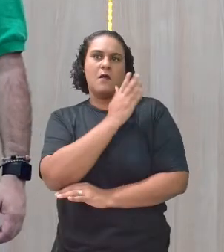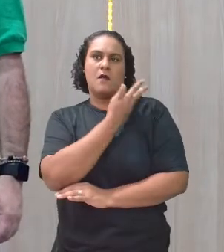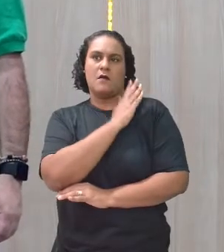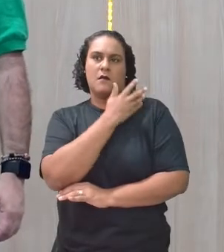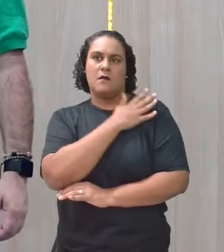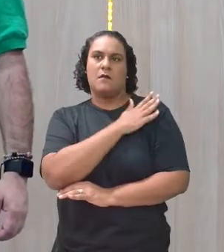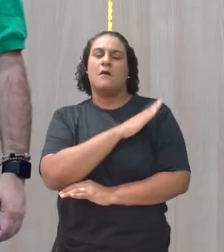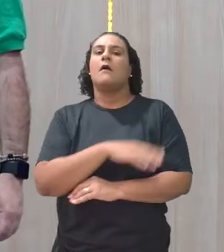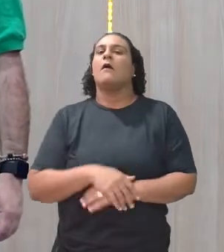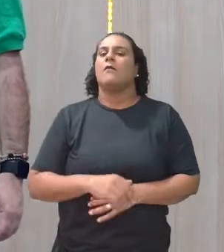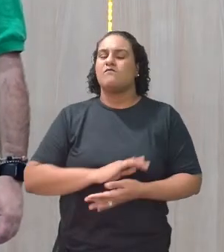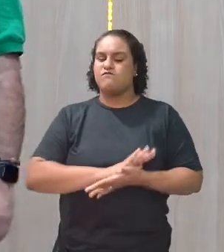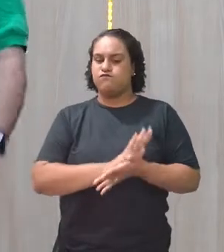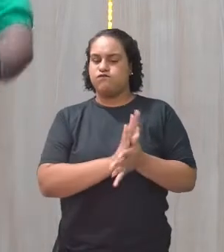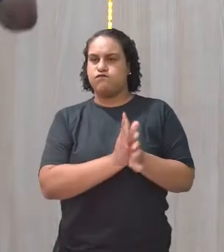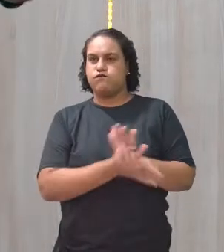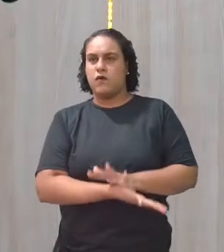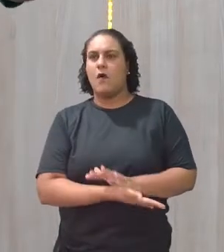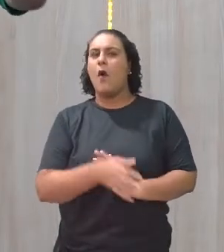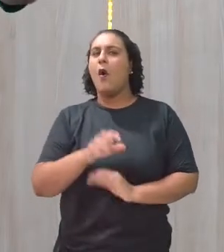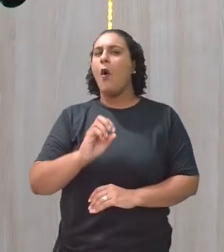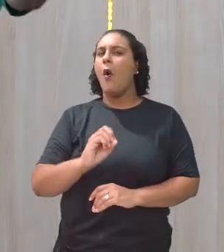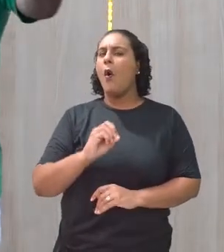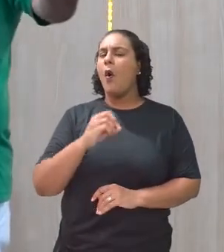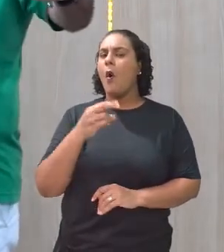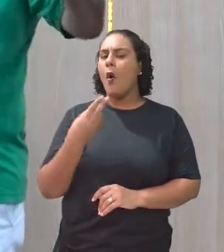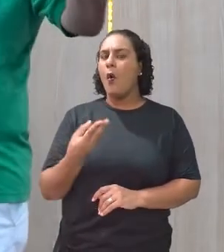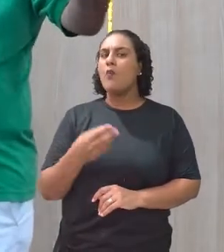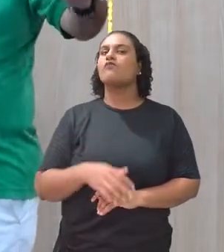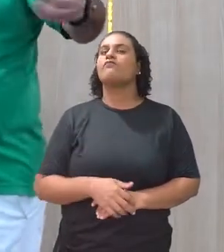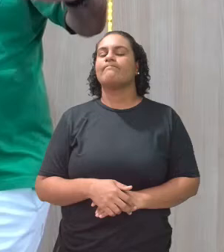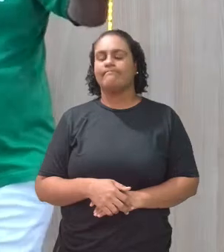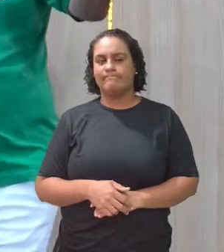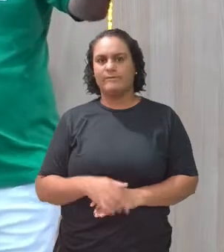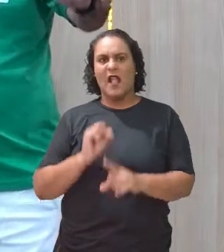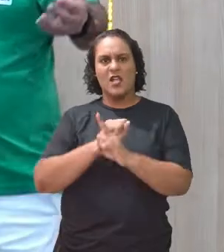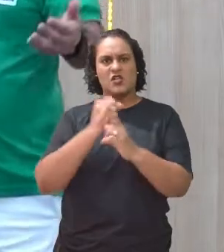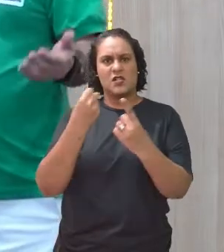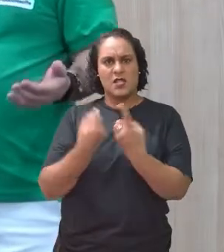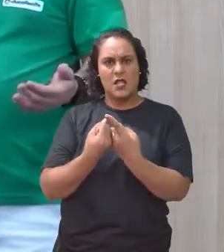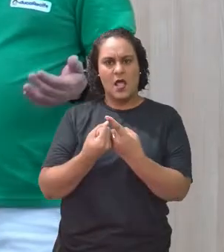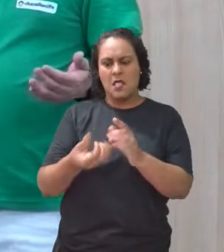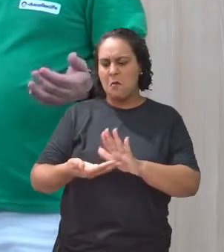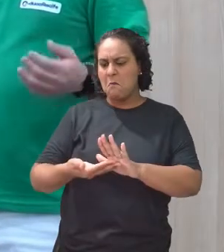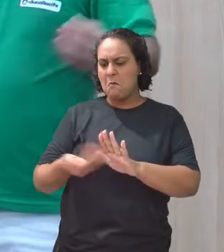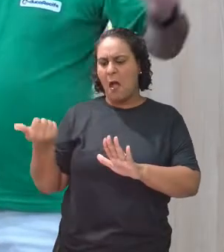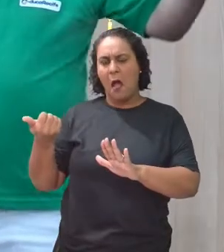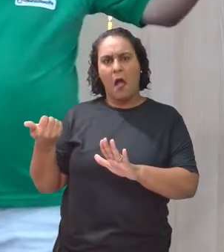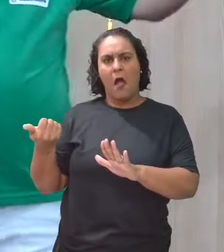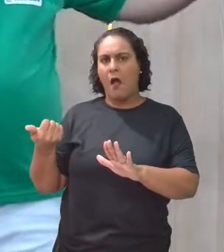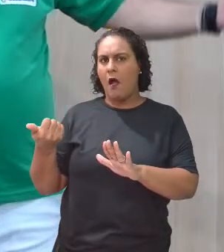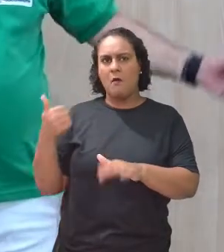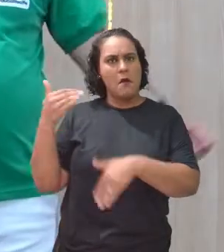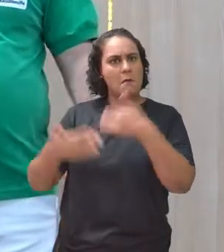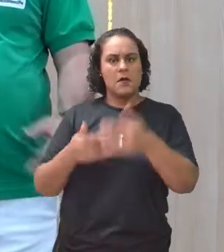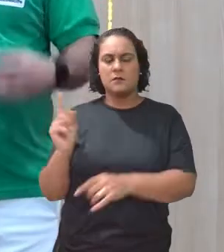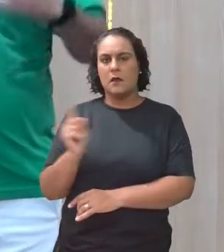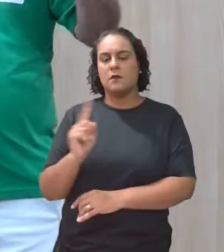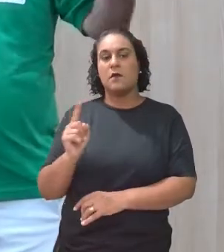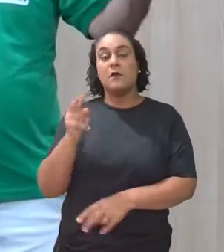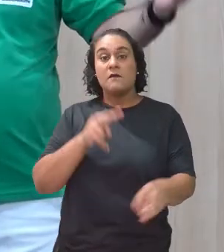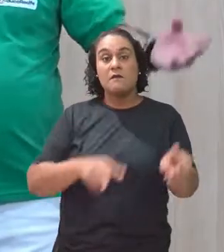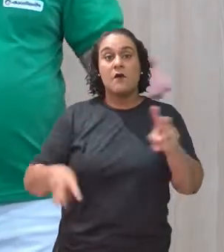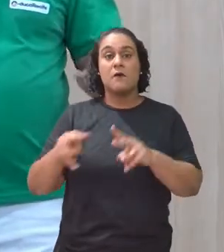de preconceito ou levando essas pessoas a serem excluídas socialmente. E isso a gente vai observar